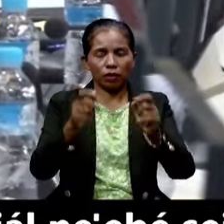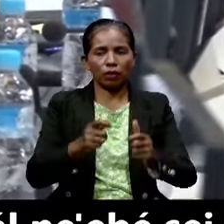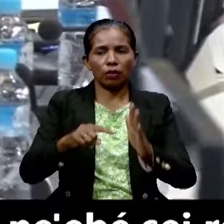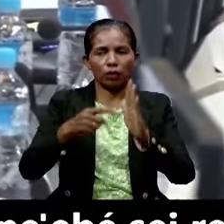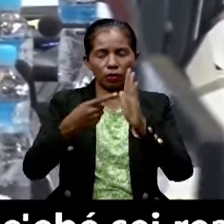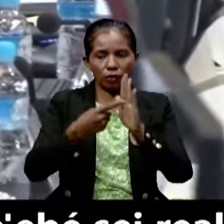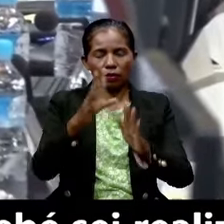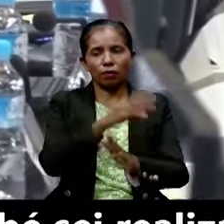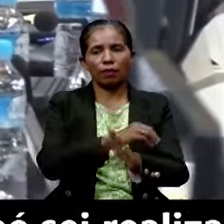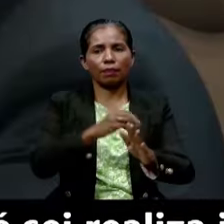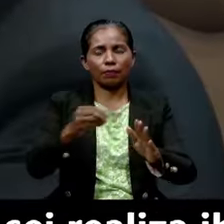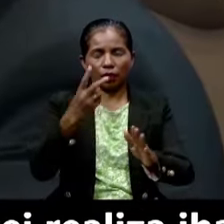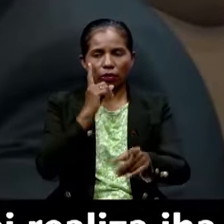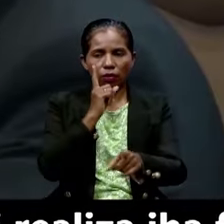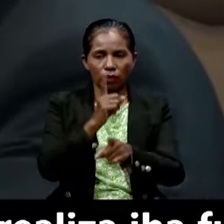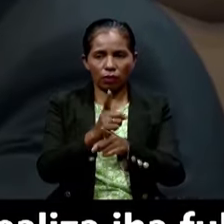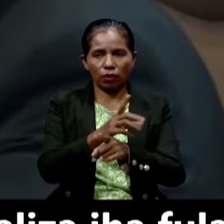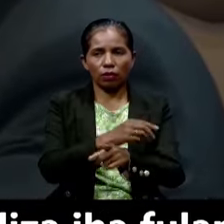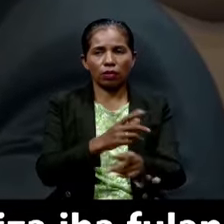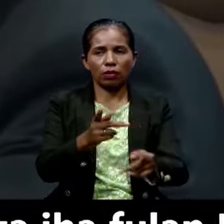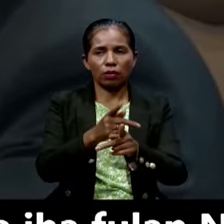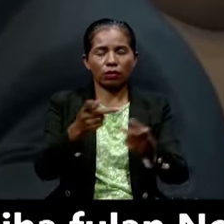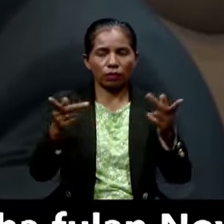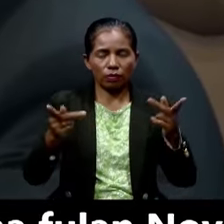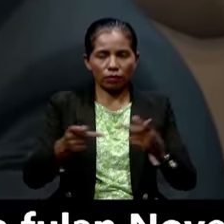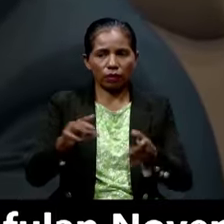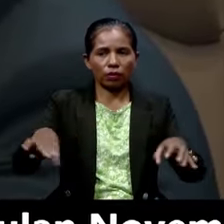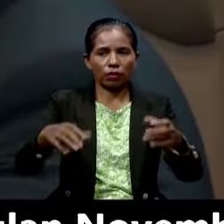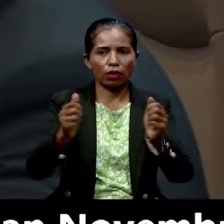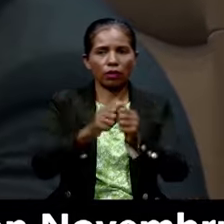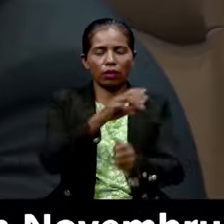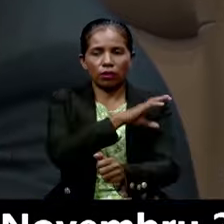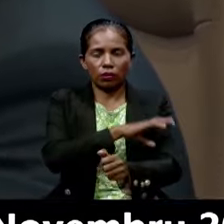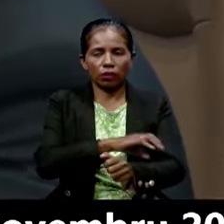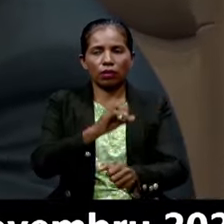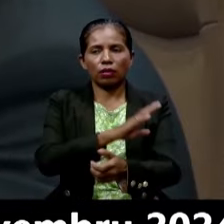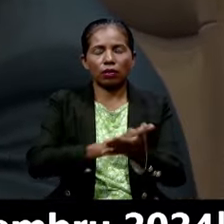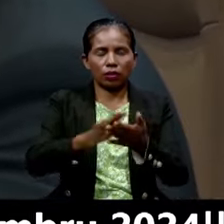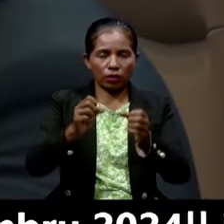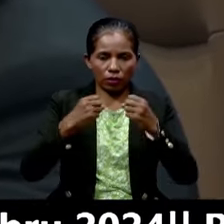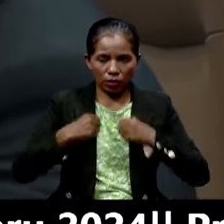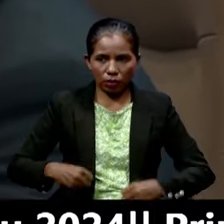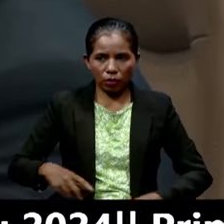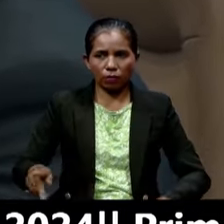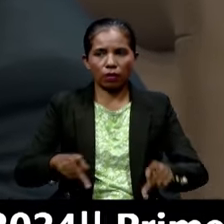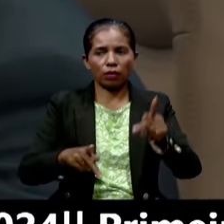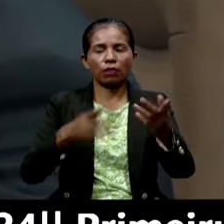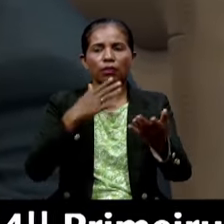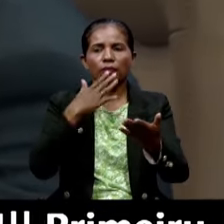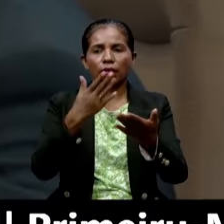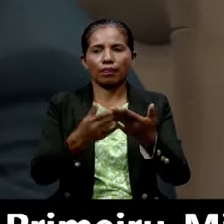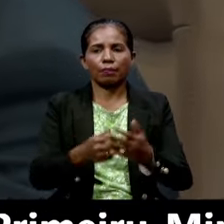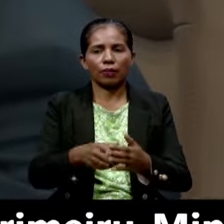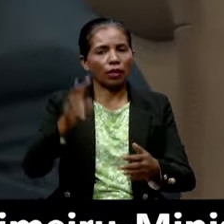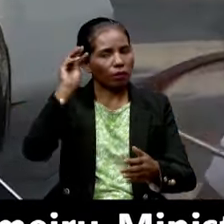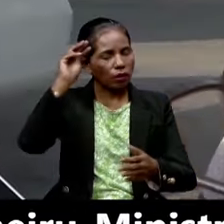uma inspeção rigorosa, não assegura condição, funcionamento, segurança e higiene na saúde pública adequada. Ministério